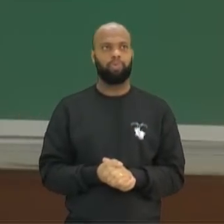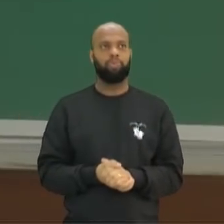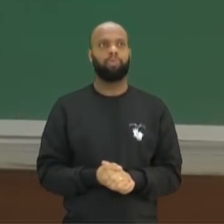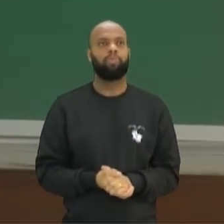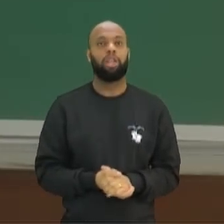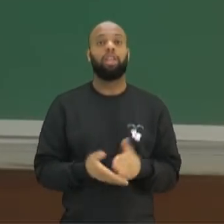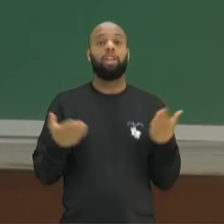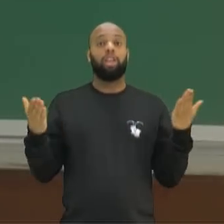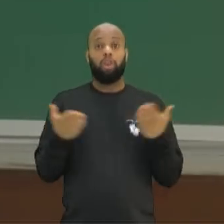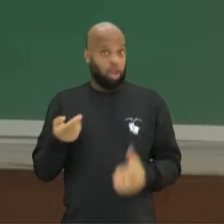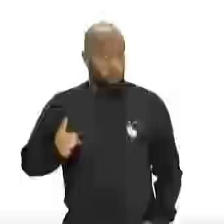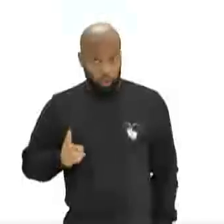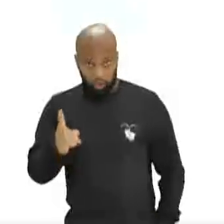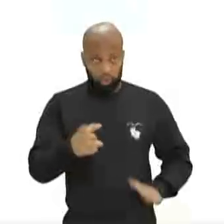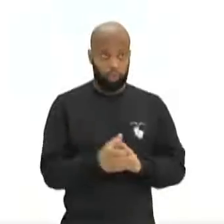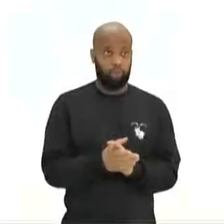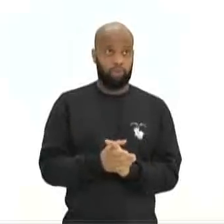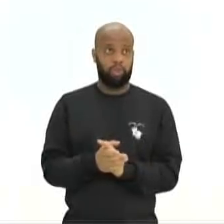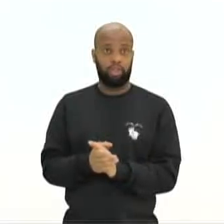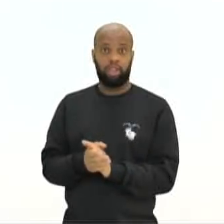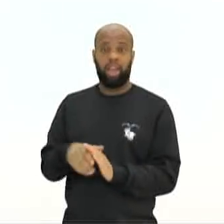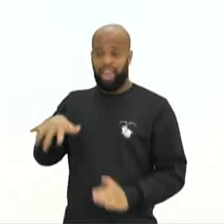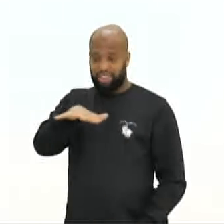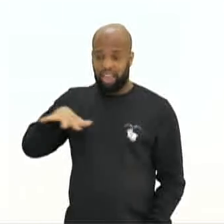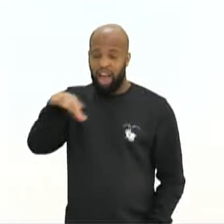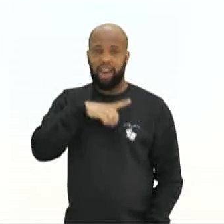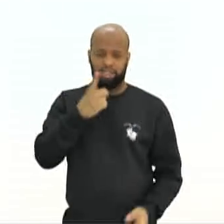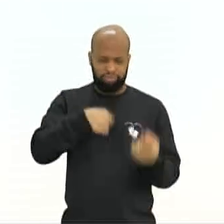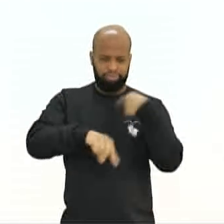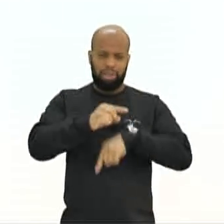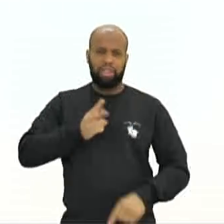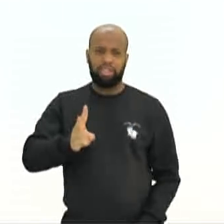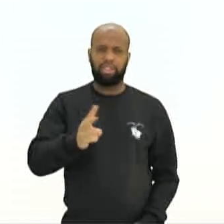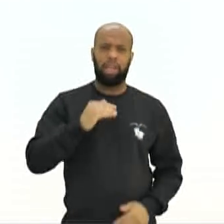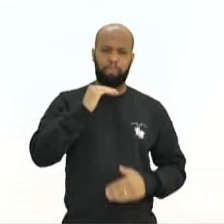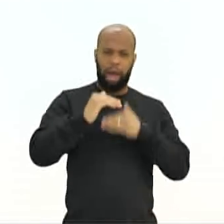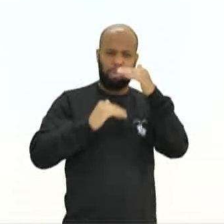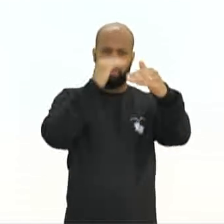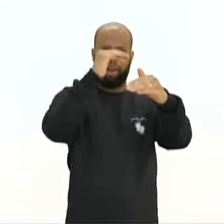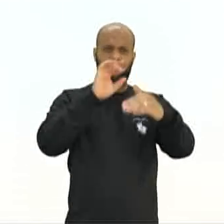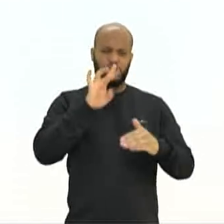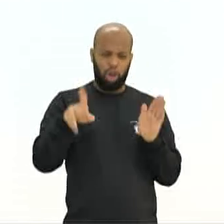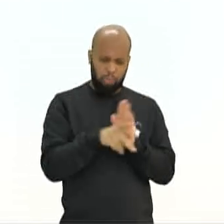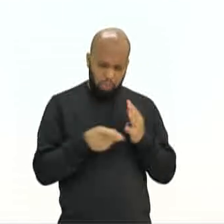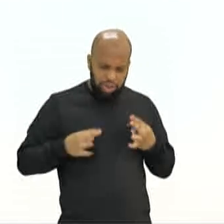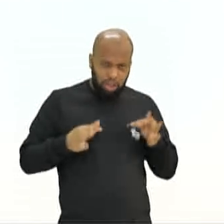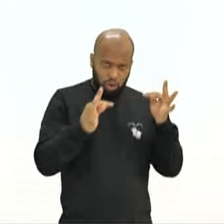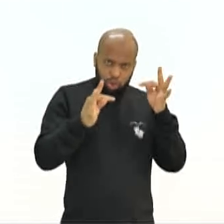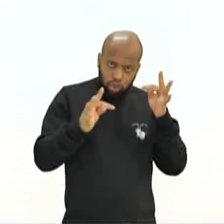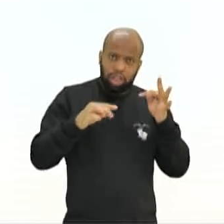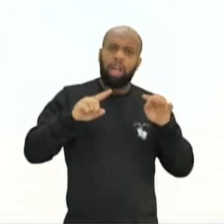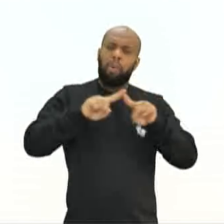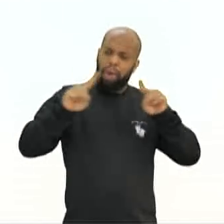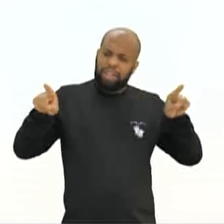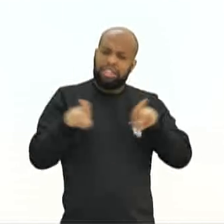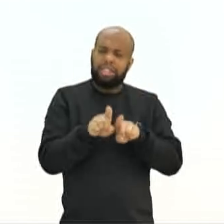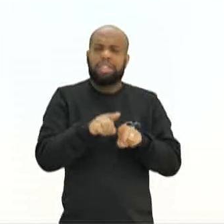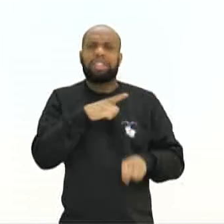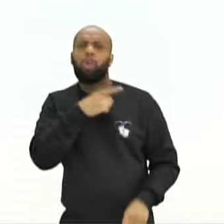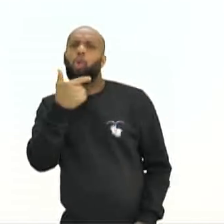E continuando, o setor está em constante evolução, não só no sentido tecnológico, mas também